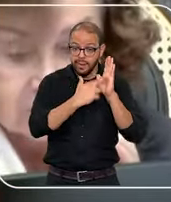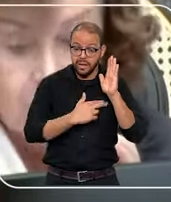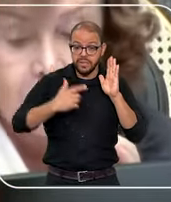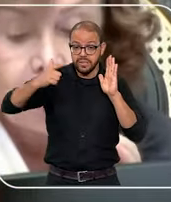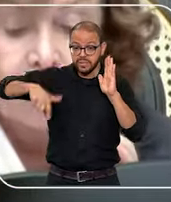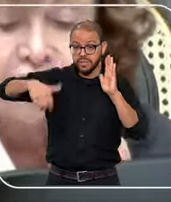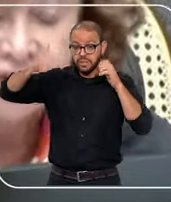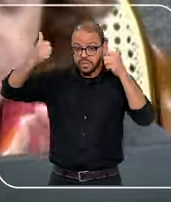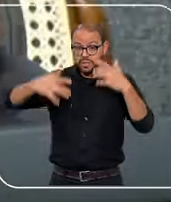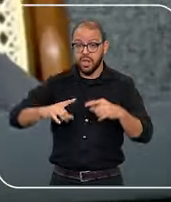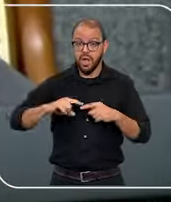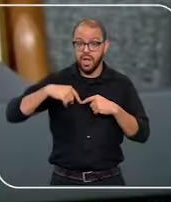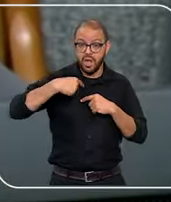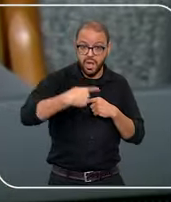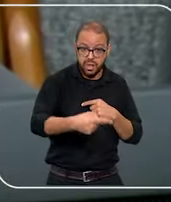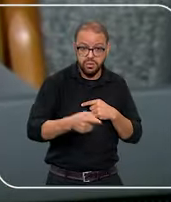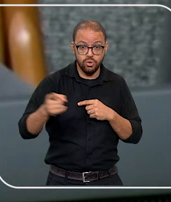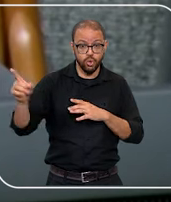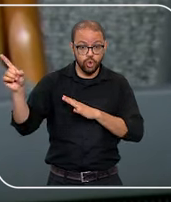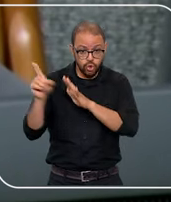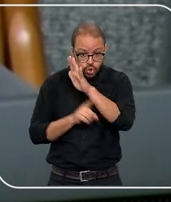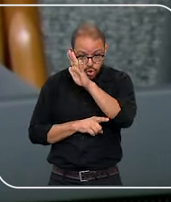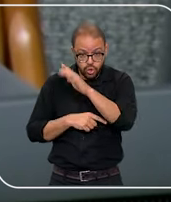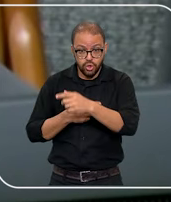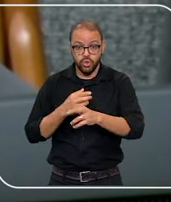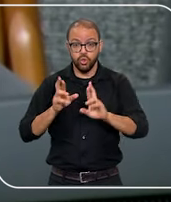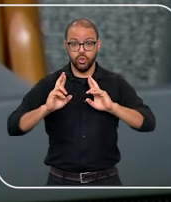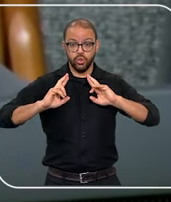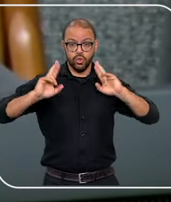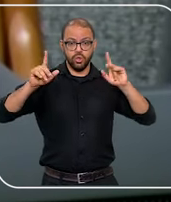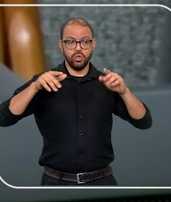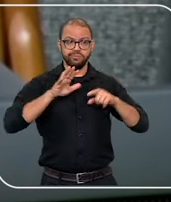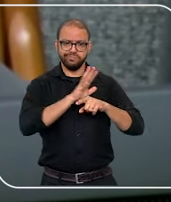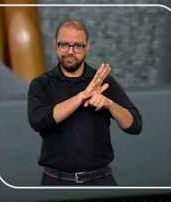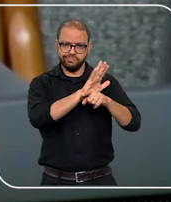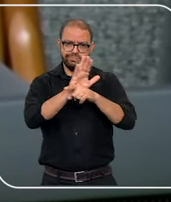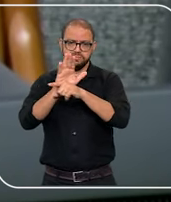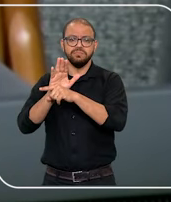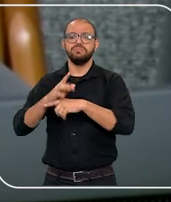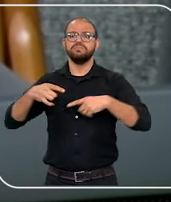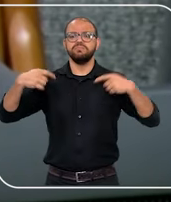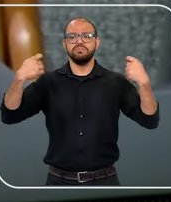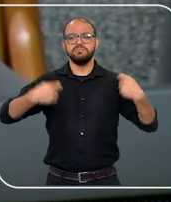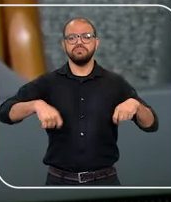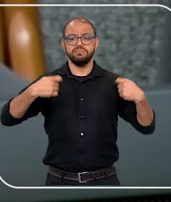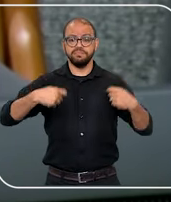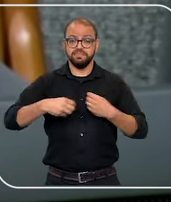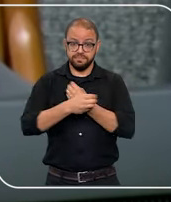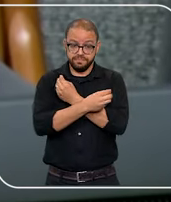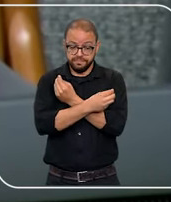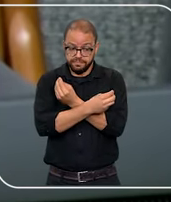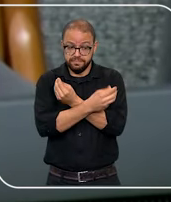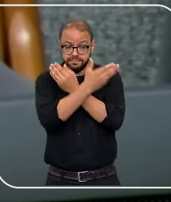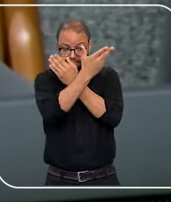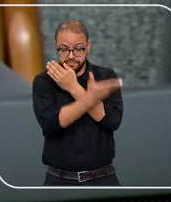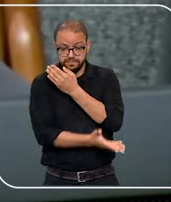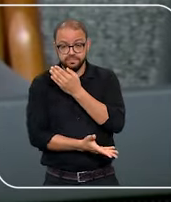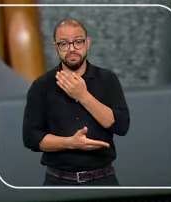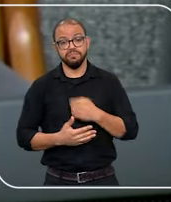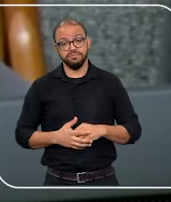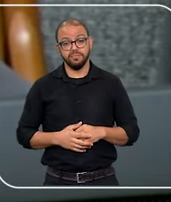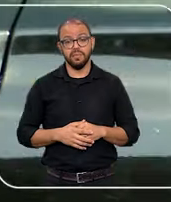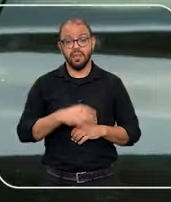Mas a relatora ressaltou que o posterior exercício do direito ao contraditório e ampla defesa deve ser oferecido